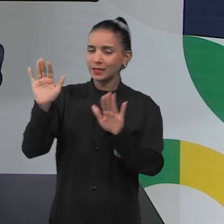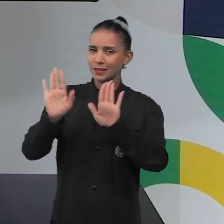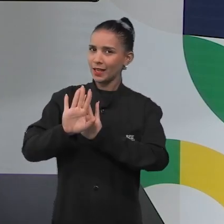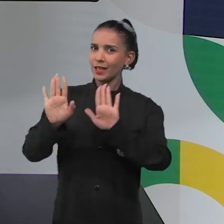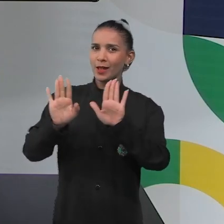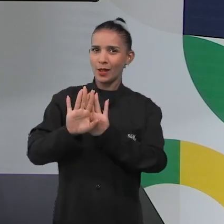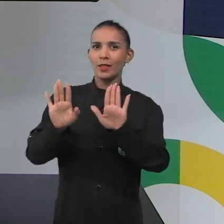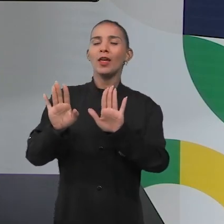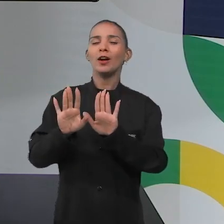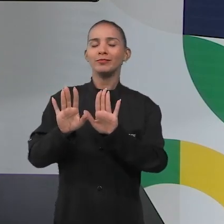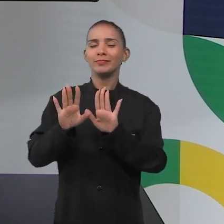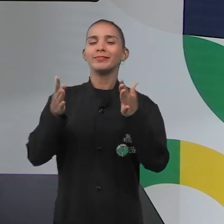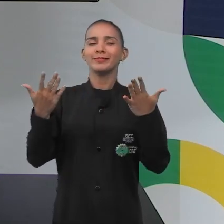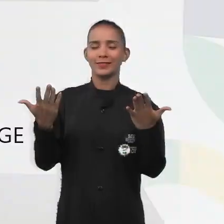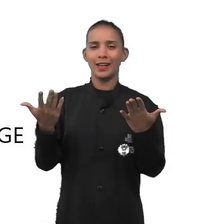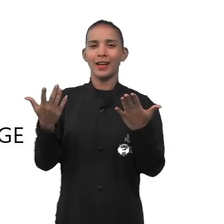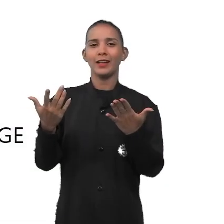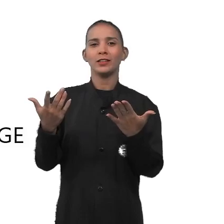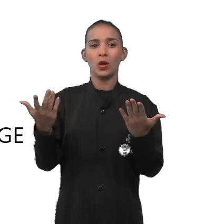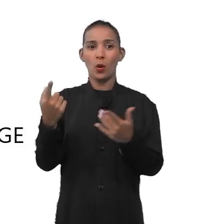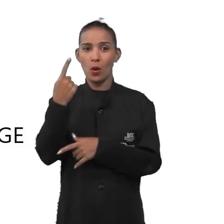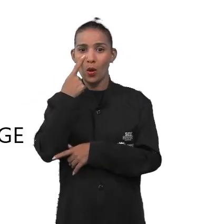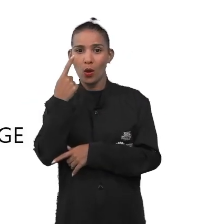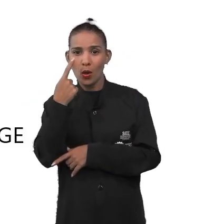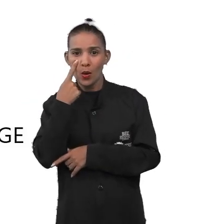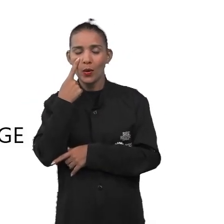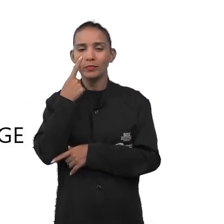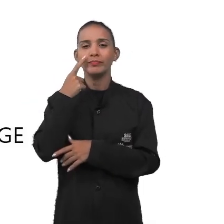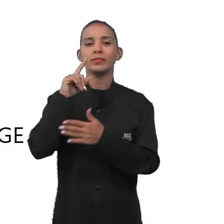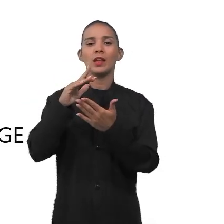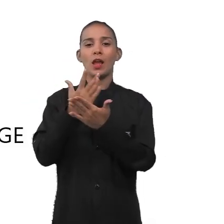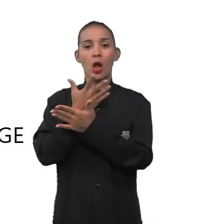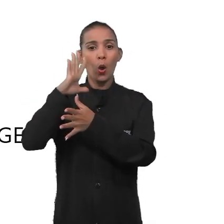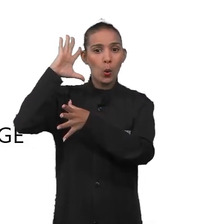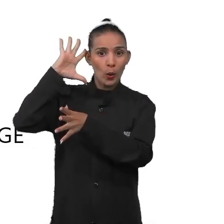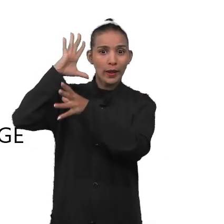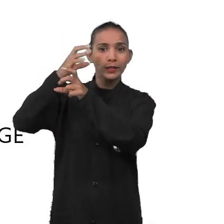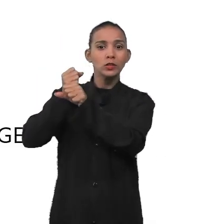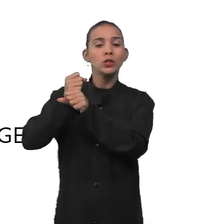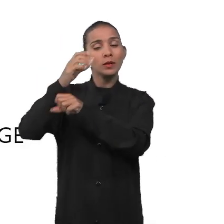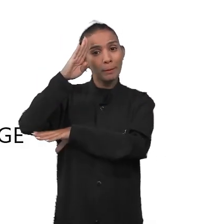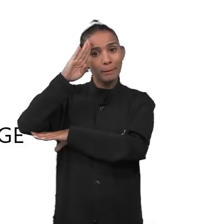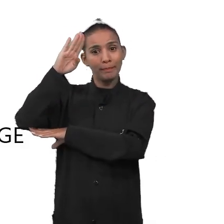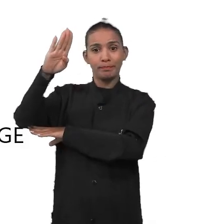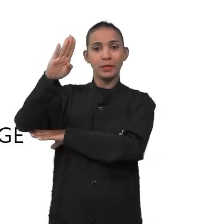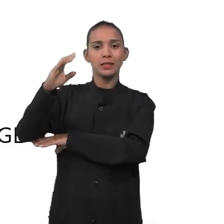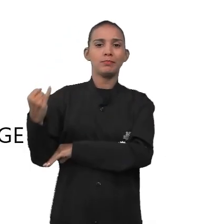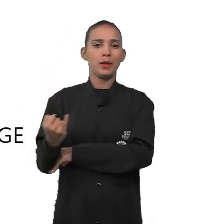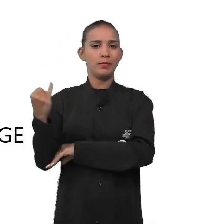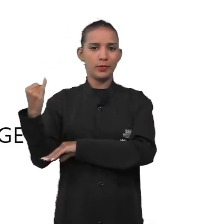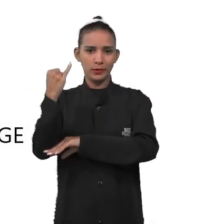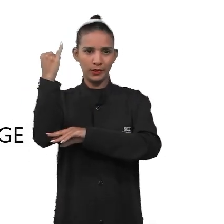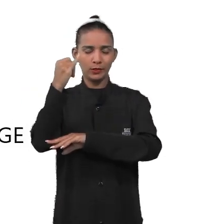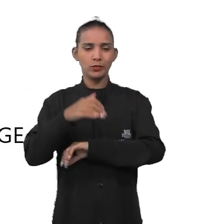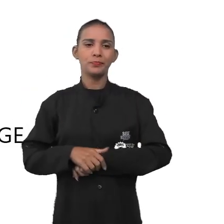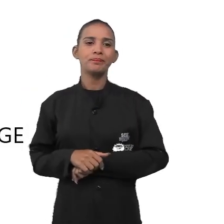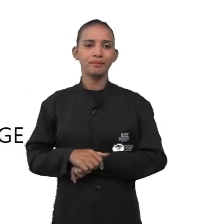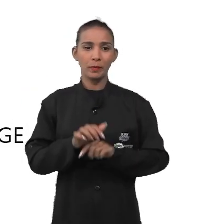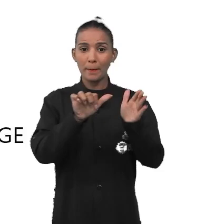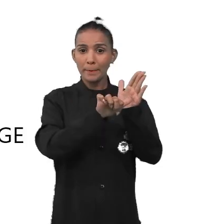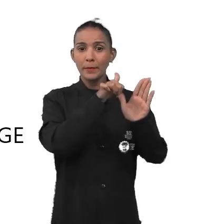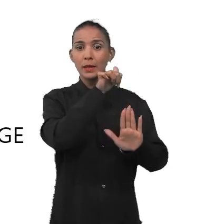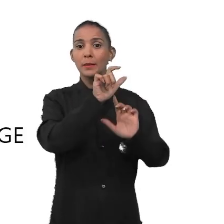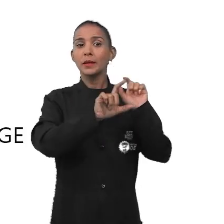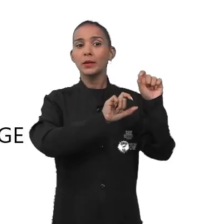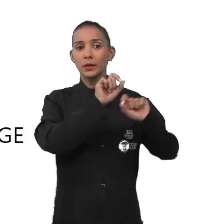vez na aula de hoje. Acompanhe comigo aqui o nosso resumo. Primeiro, a gente viu no início da aula